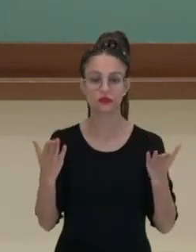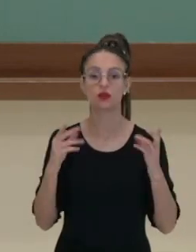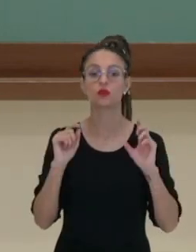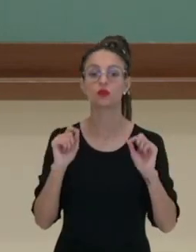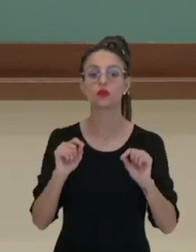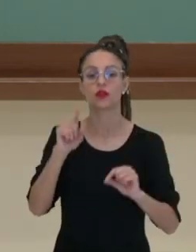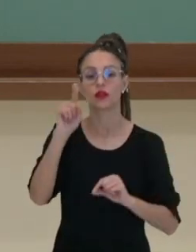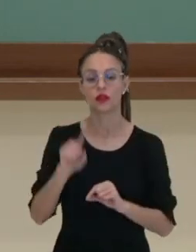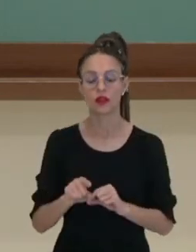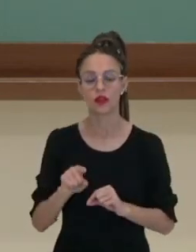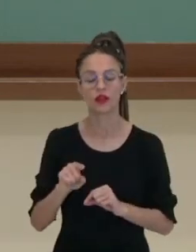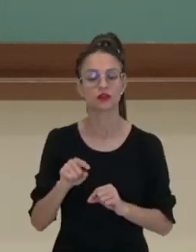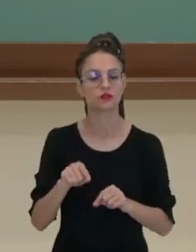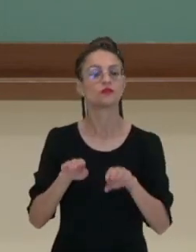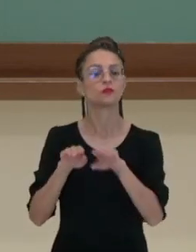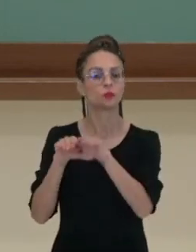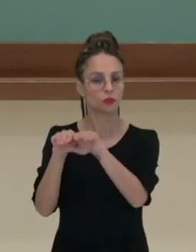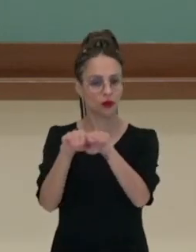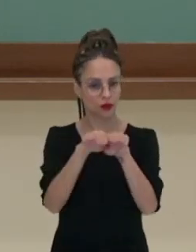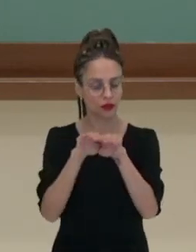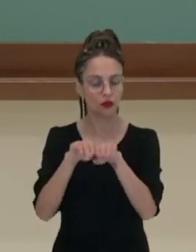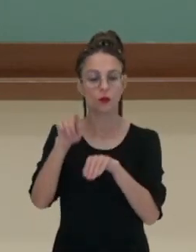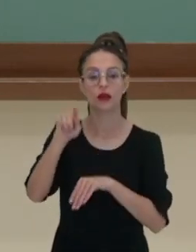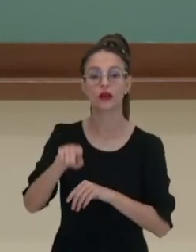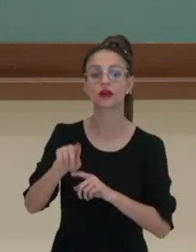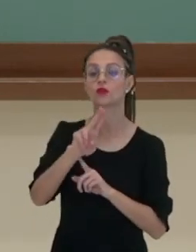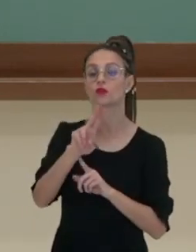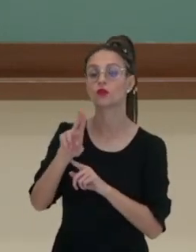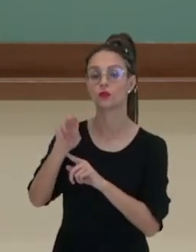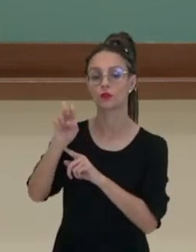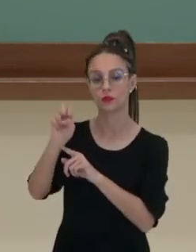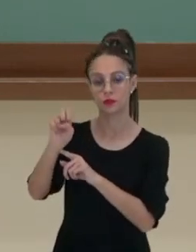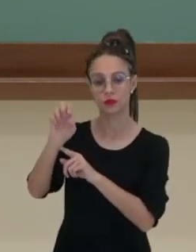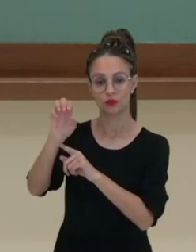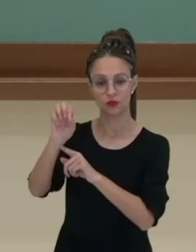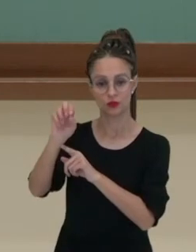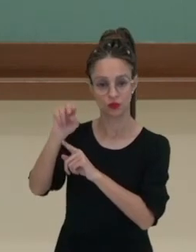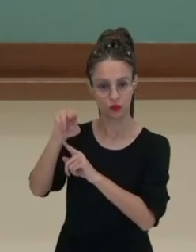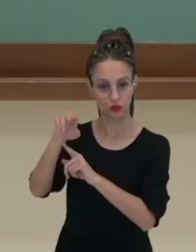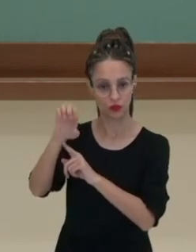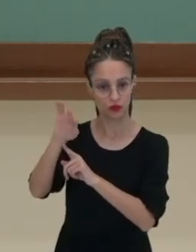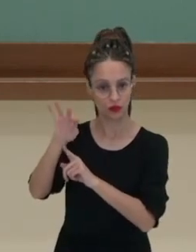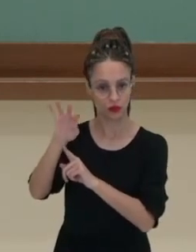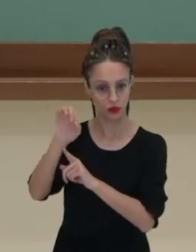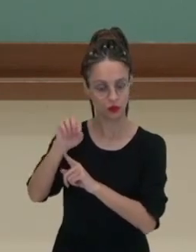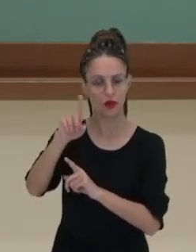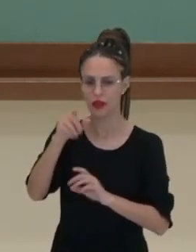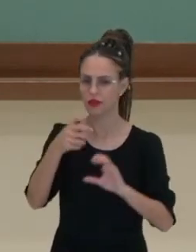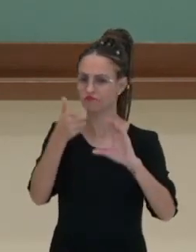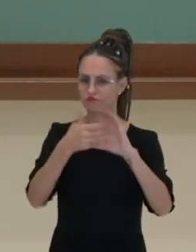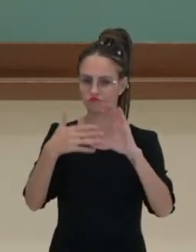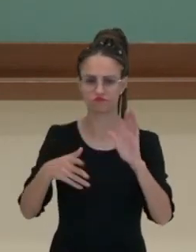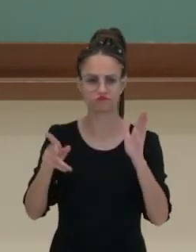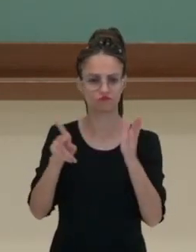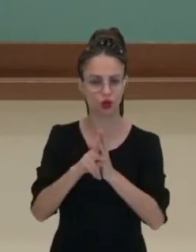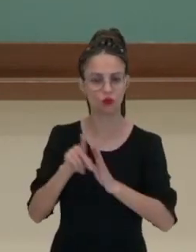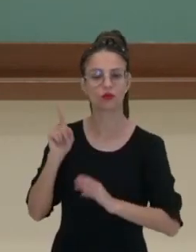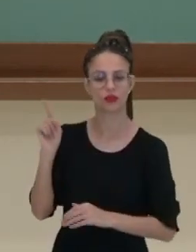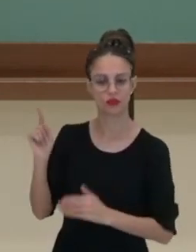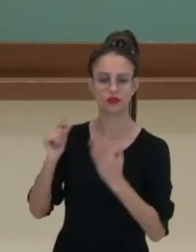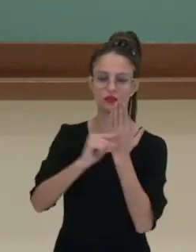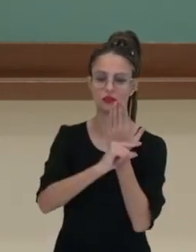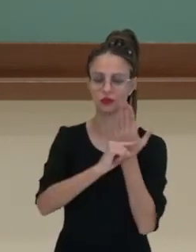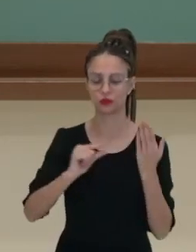tenho? Uma forma fixa, um soneto. Soneto também era característico do autor, o quê? Gregório de